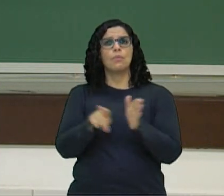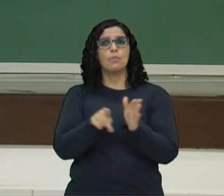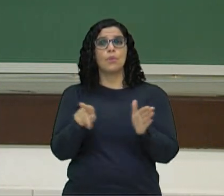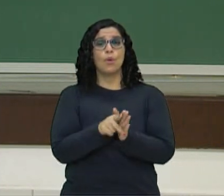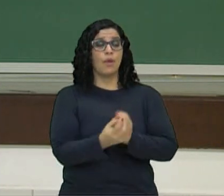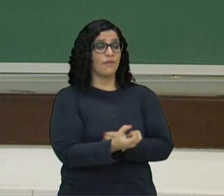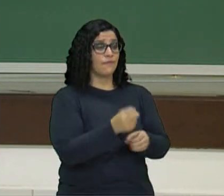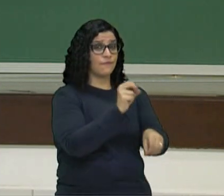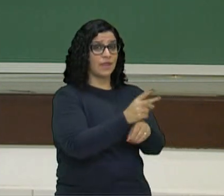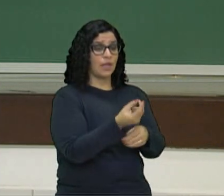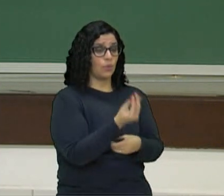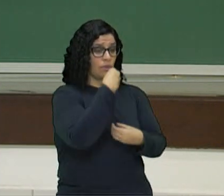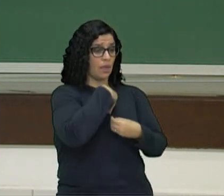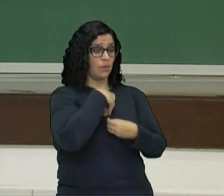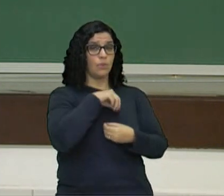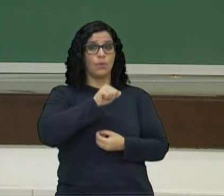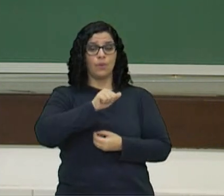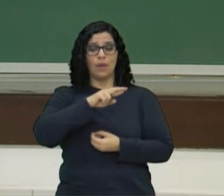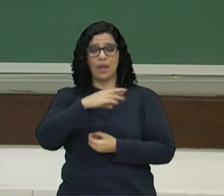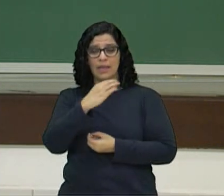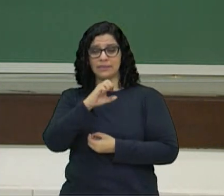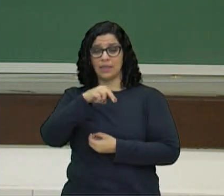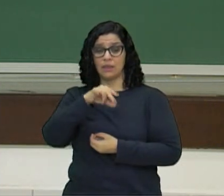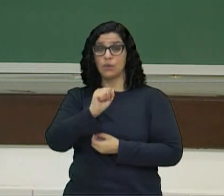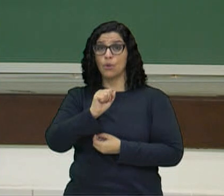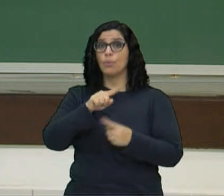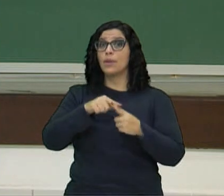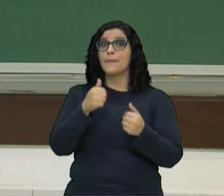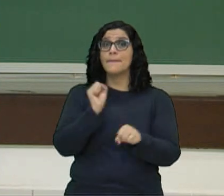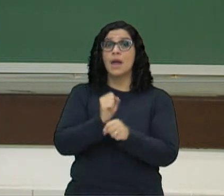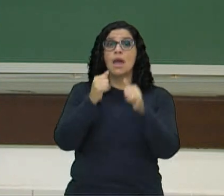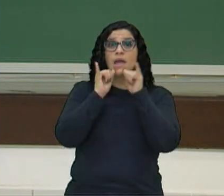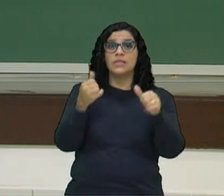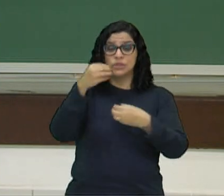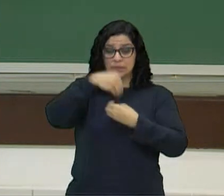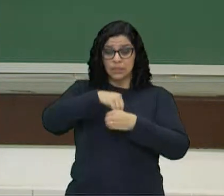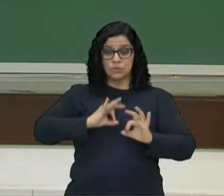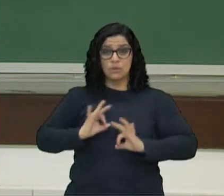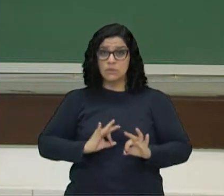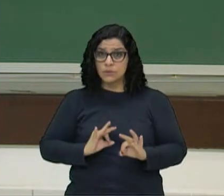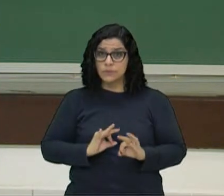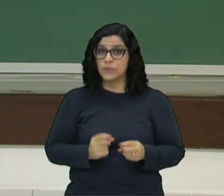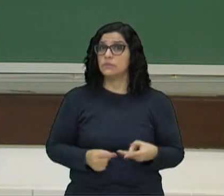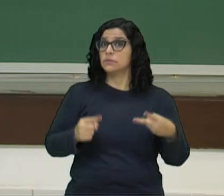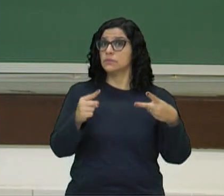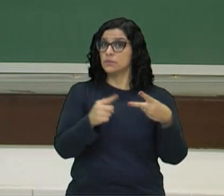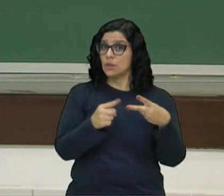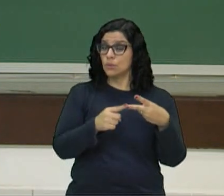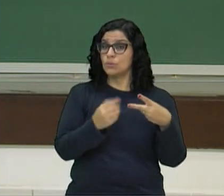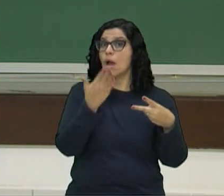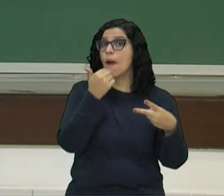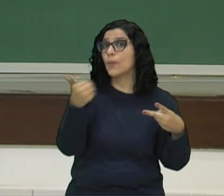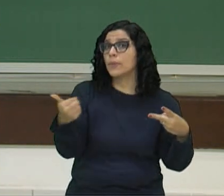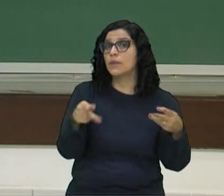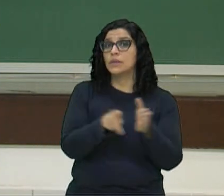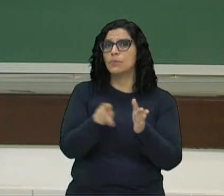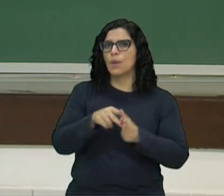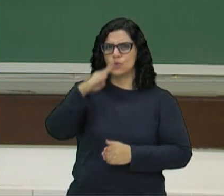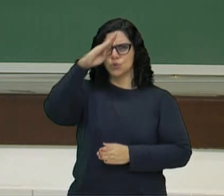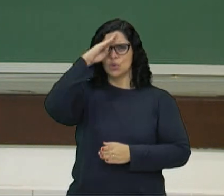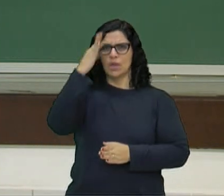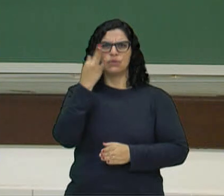produção de energia dentro da célula. Nossa, uma ligação com a aula de hoje. Segunda ligação. A alimentação das tropas